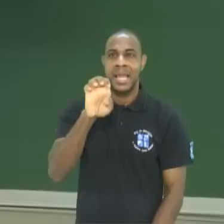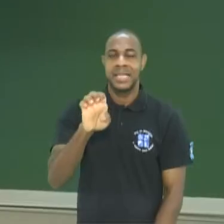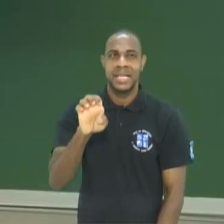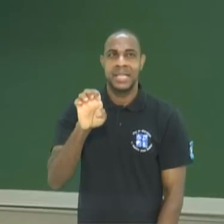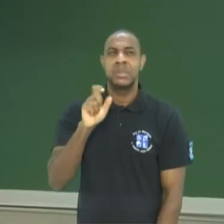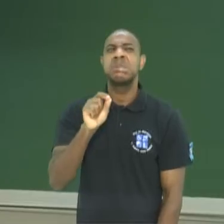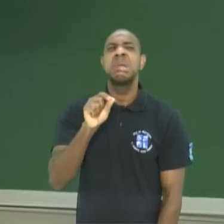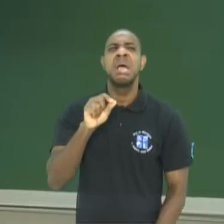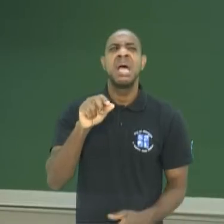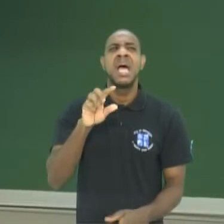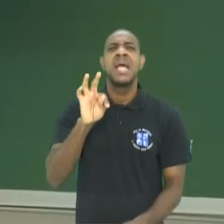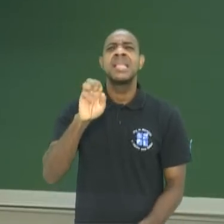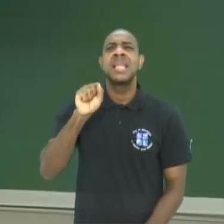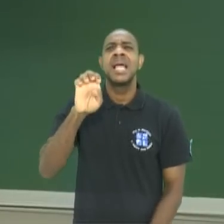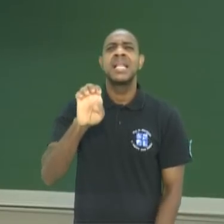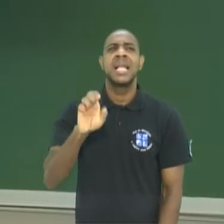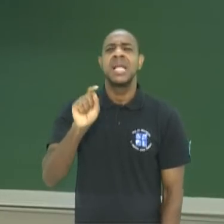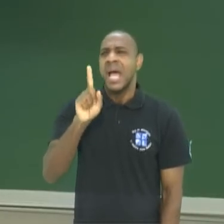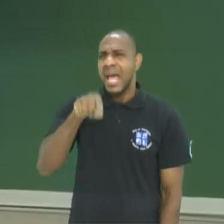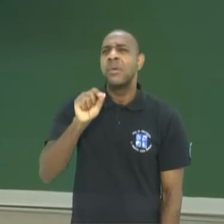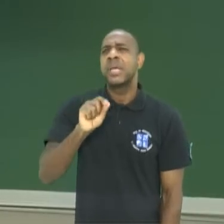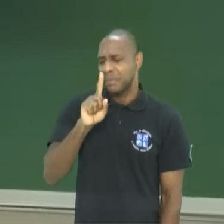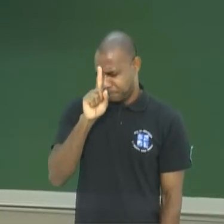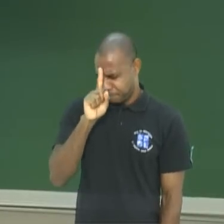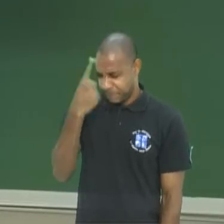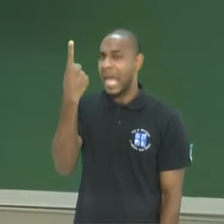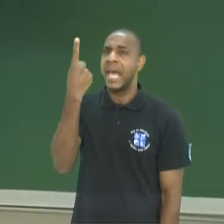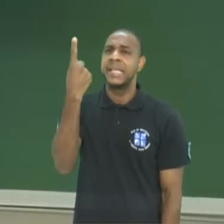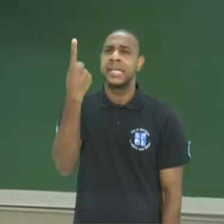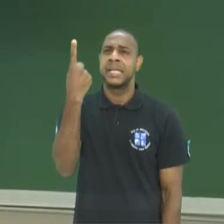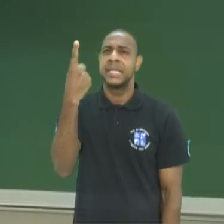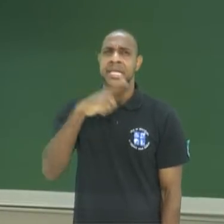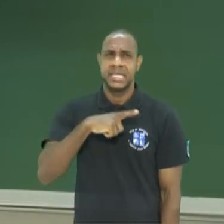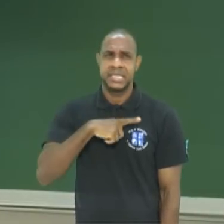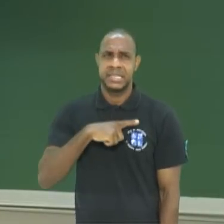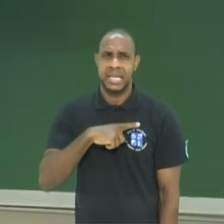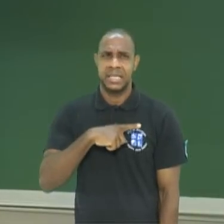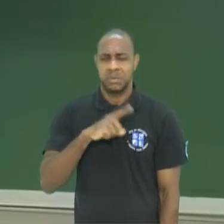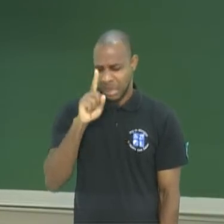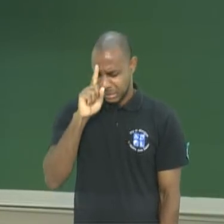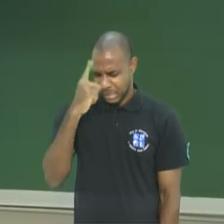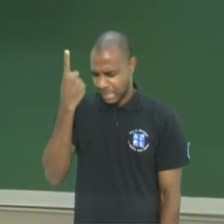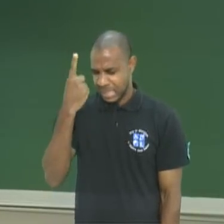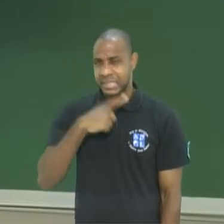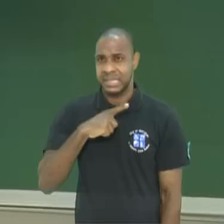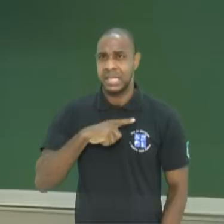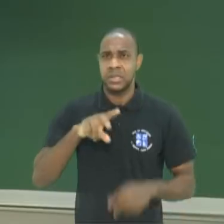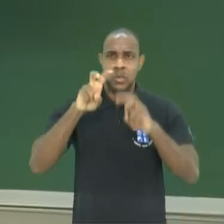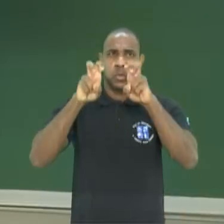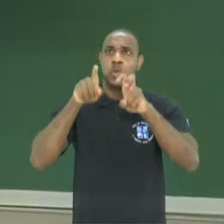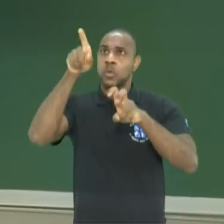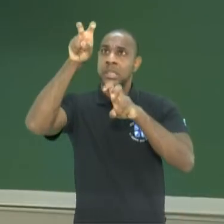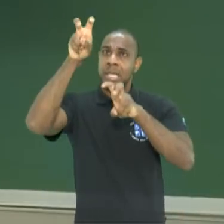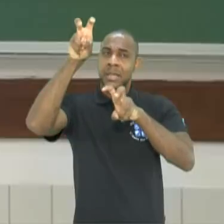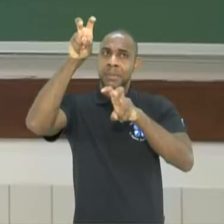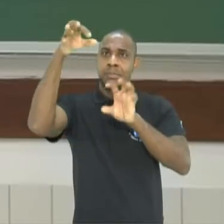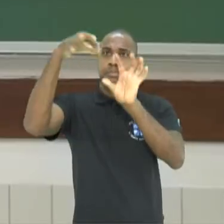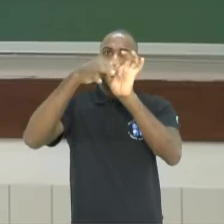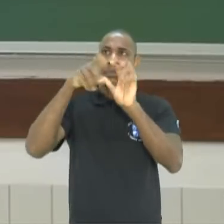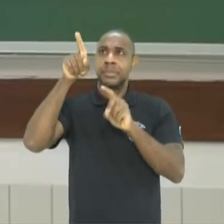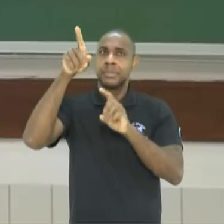é a tese? A tese é a ideia que você possui a respeito daquele tema. Porque é